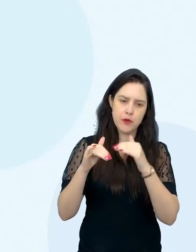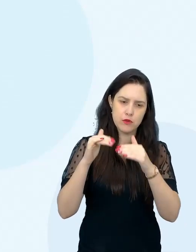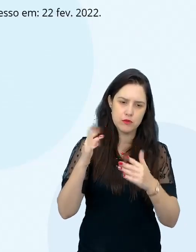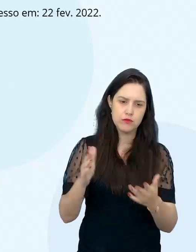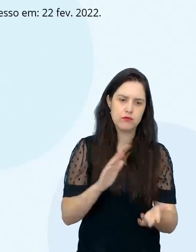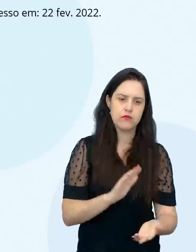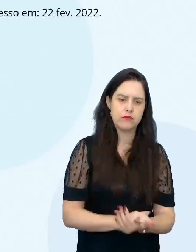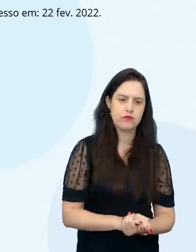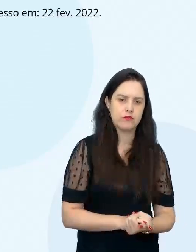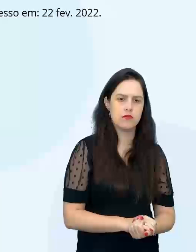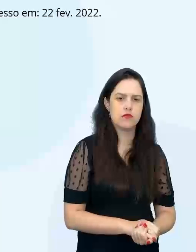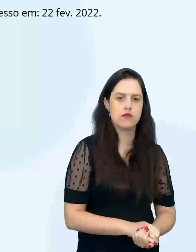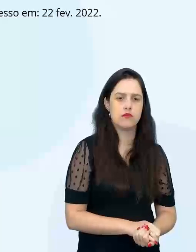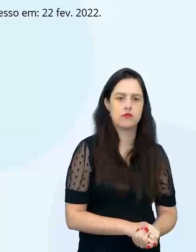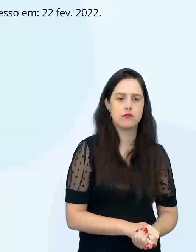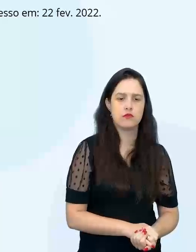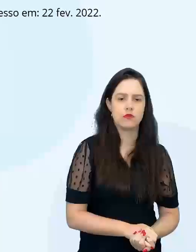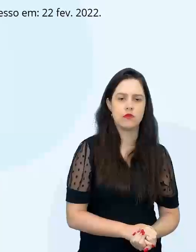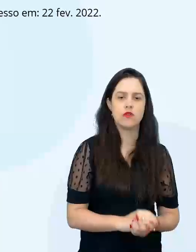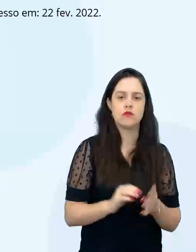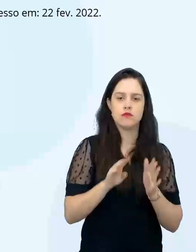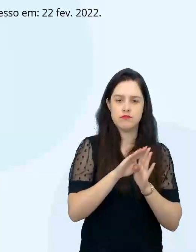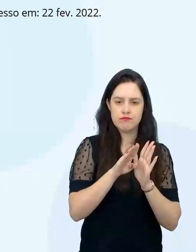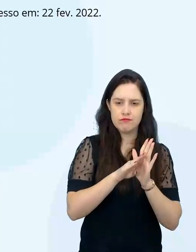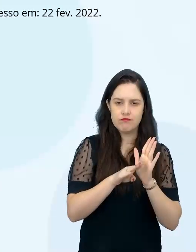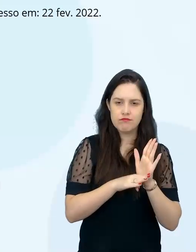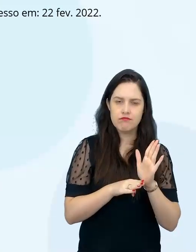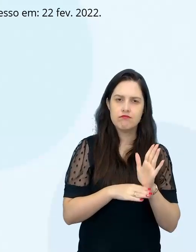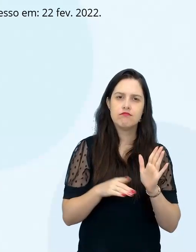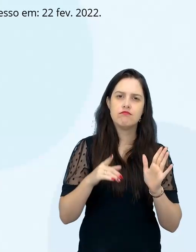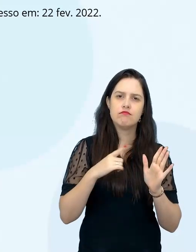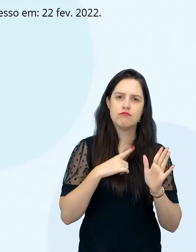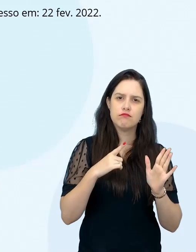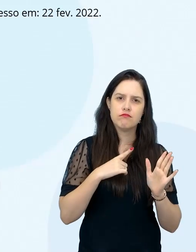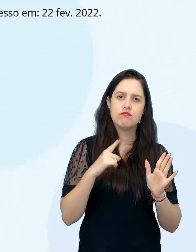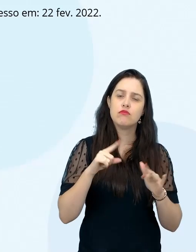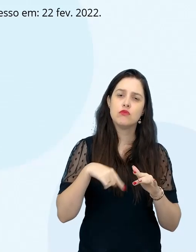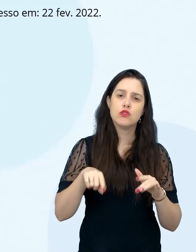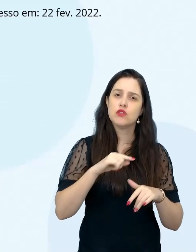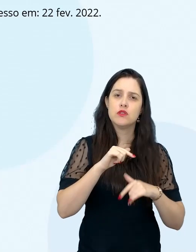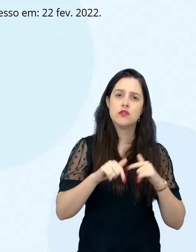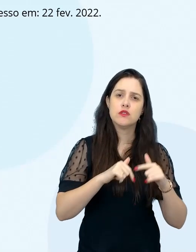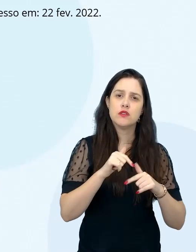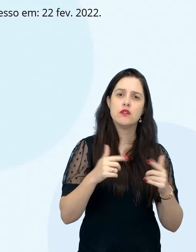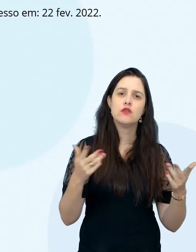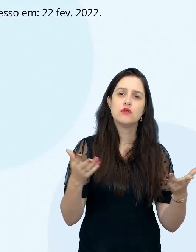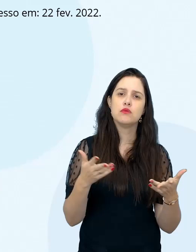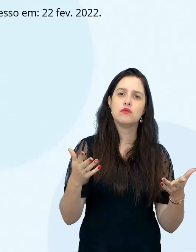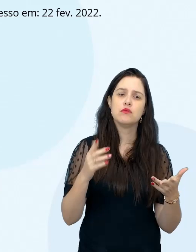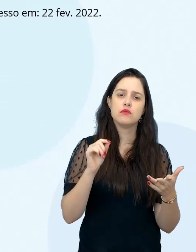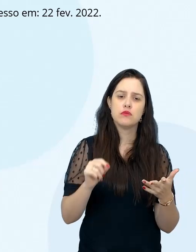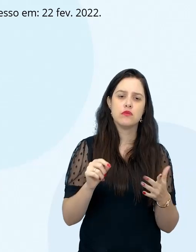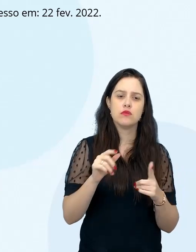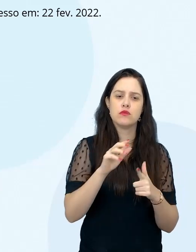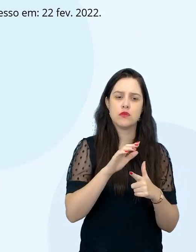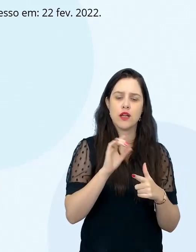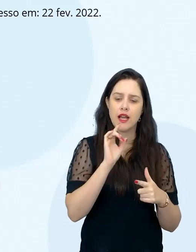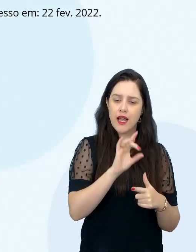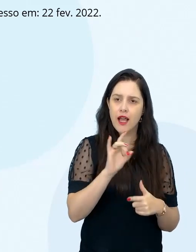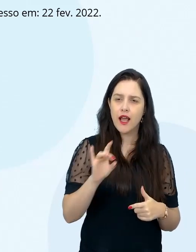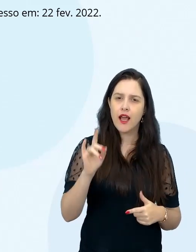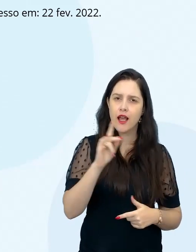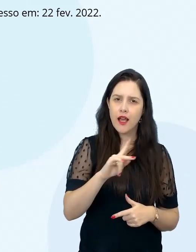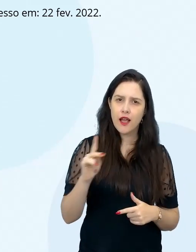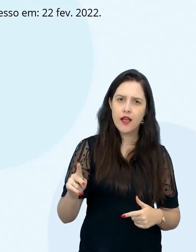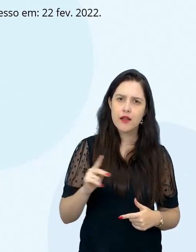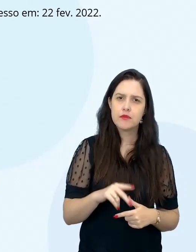E o desdobramento, então, pensando nisso que a gente trabalhou hoje aqui, seria cada professor aí que está